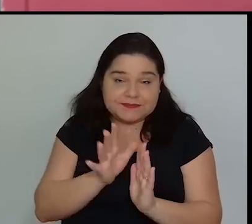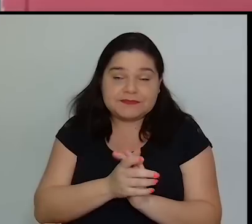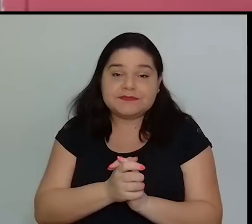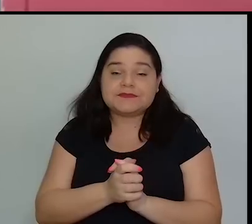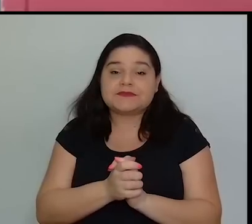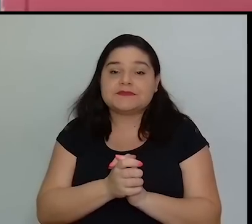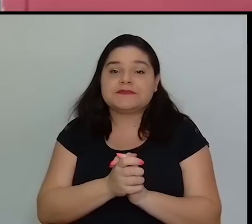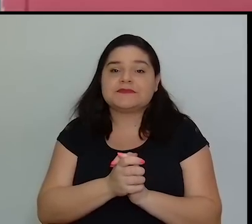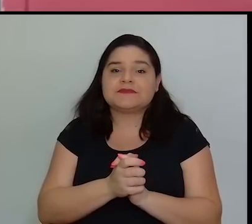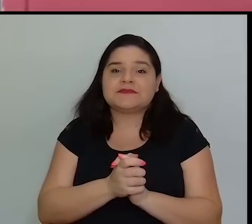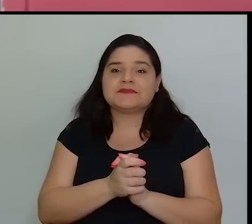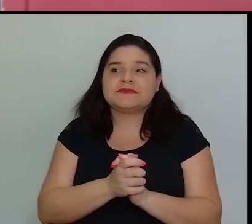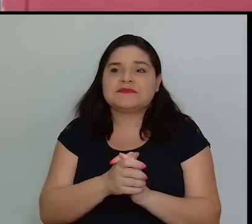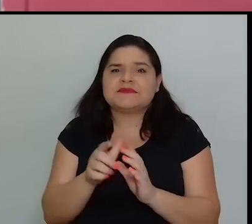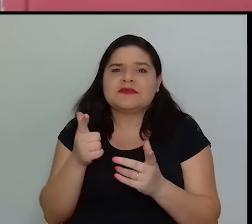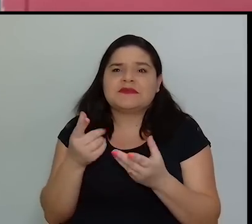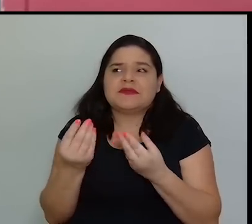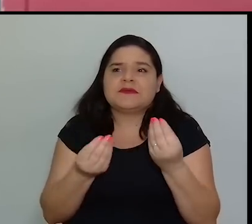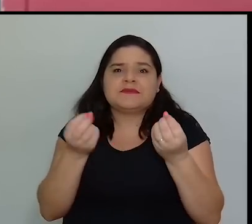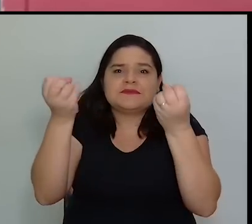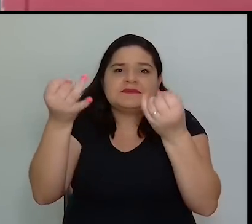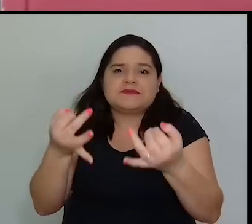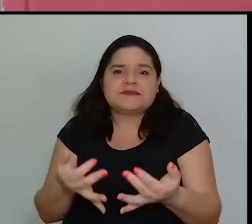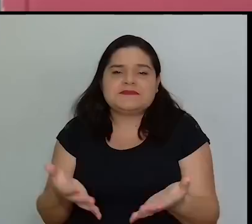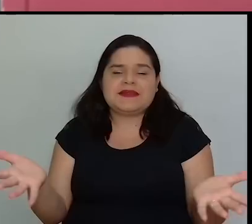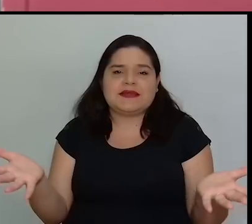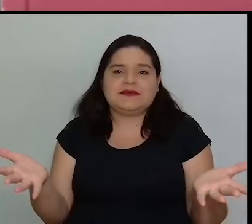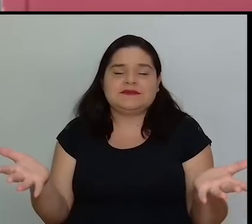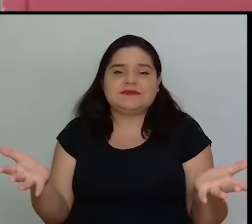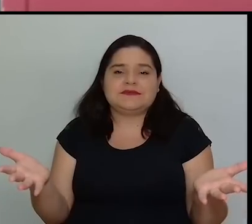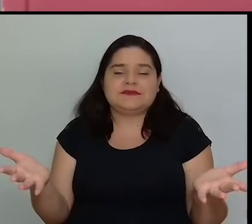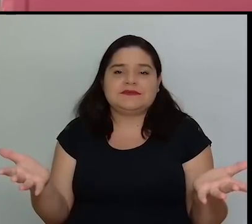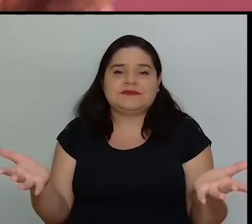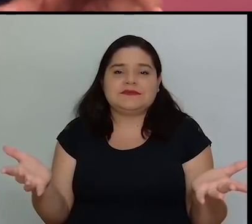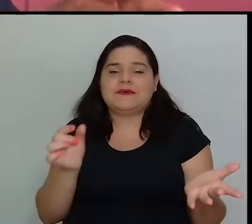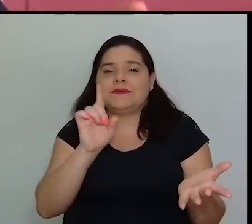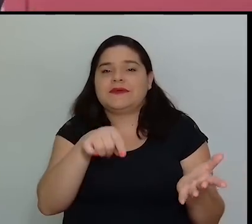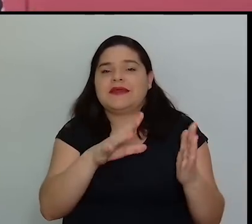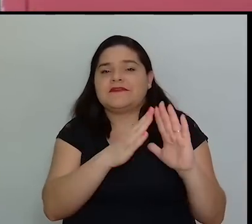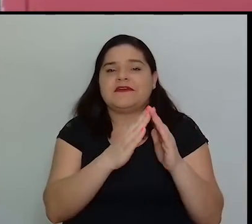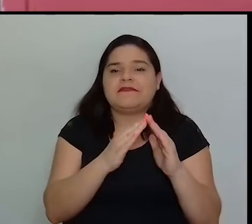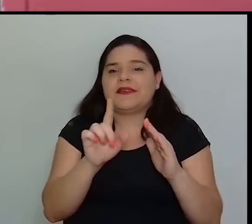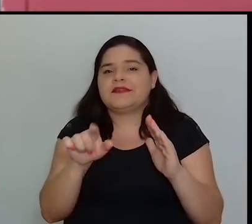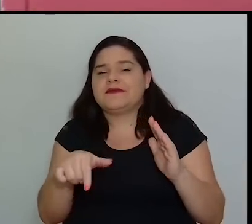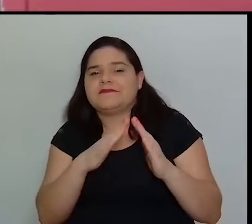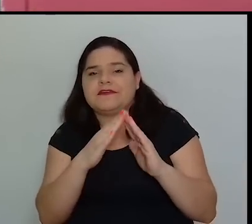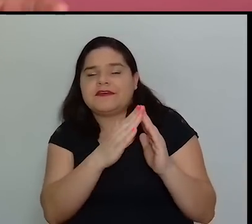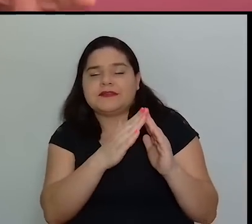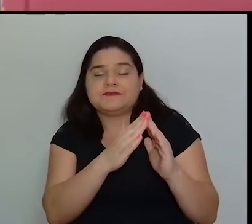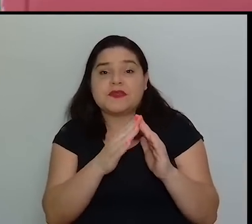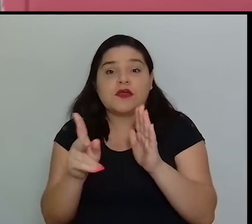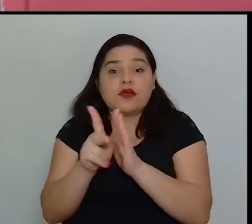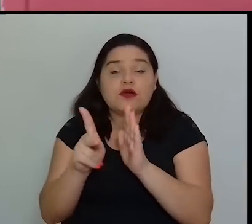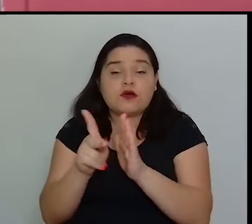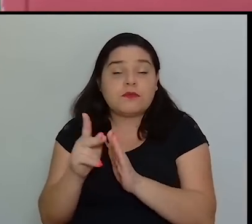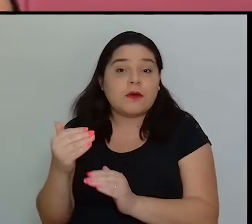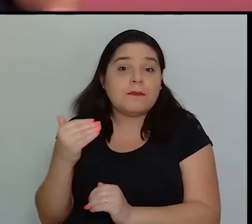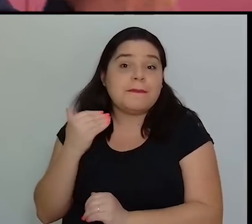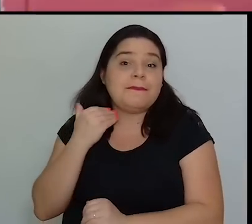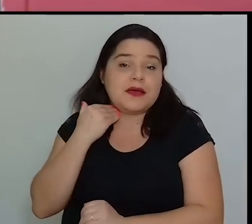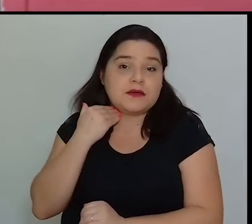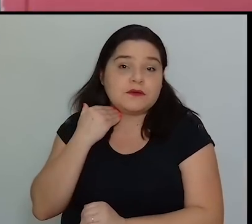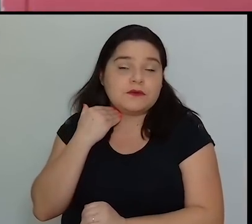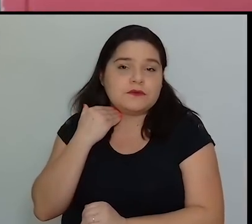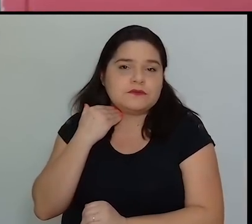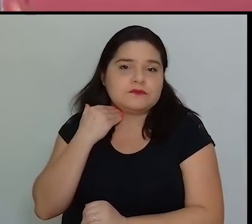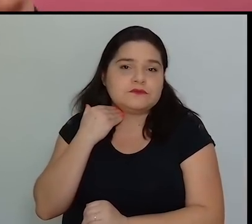eu não tenho muito que explicar que a favela que não é favela etc o próprio banco as